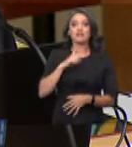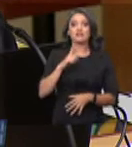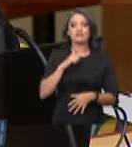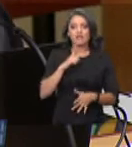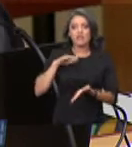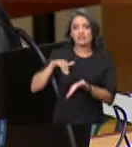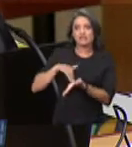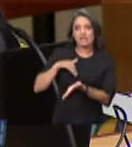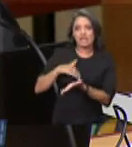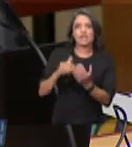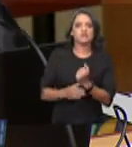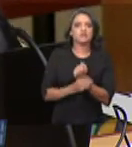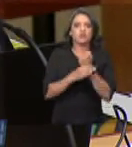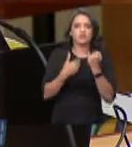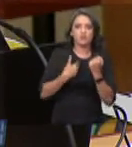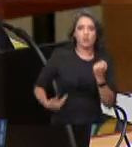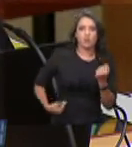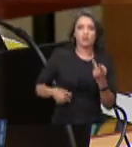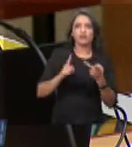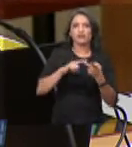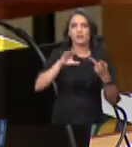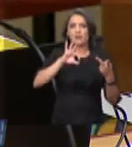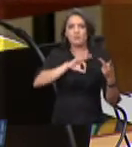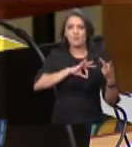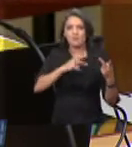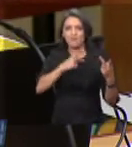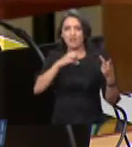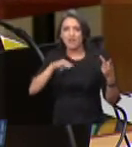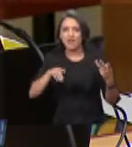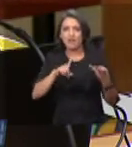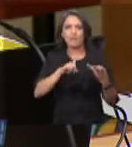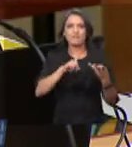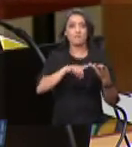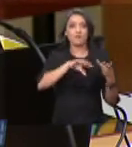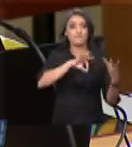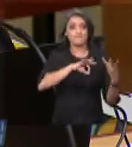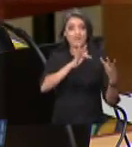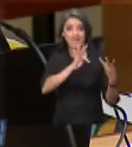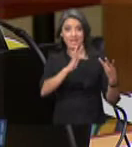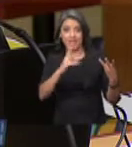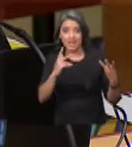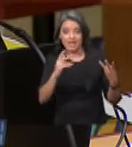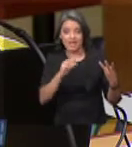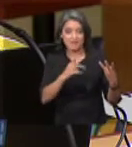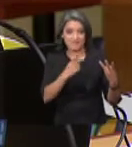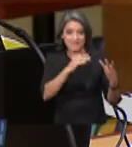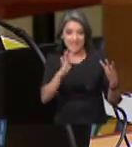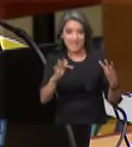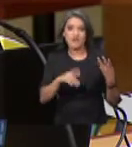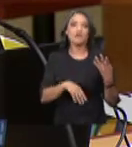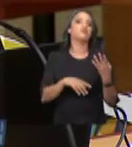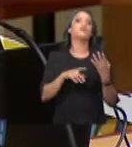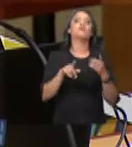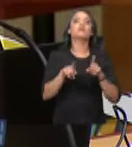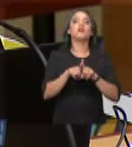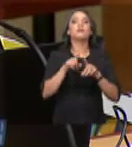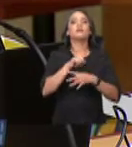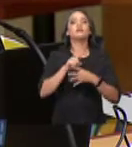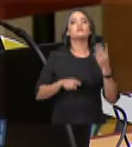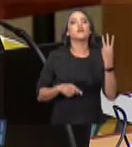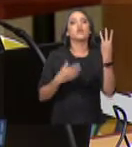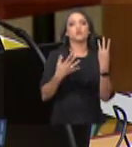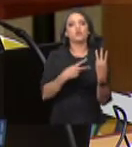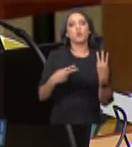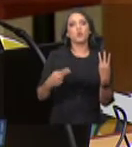de segurança pública Polícia Militar Polícia Civil Polícia Federal Mas além disso três medidas é importante